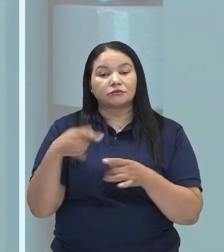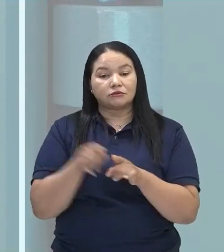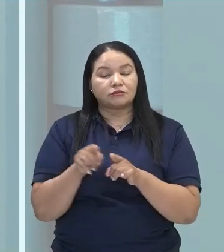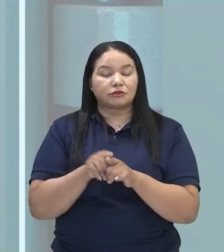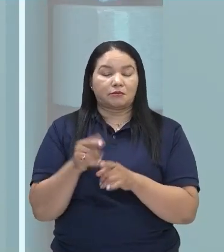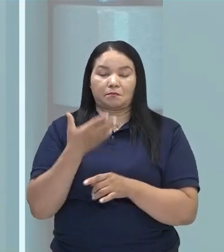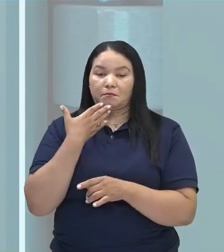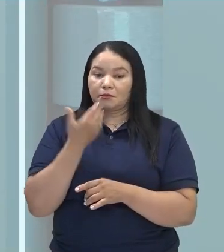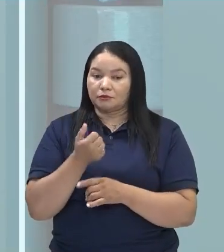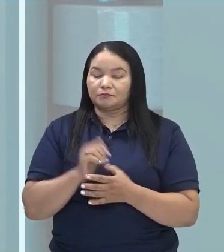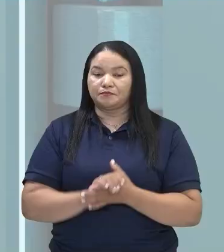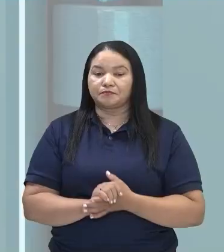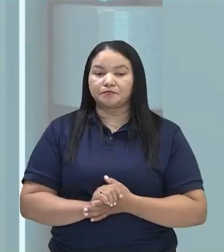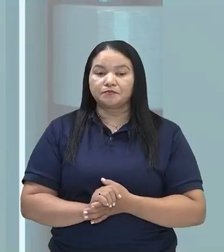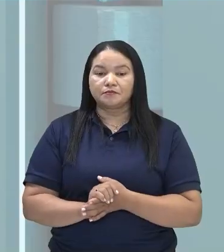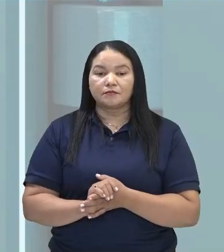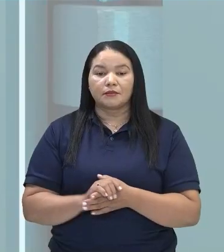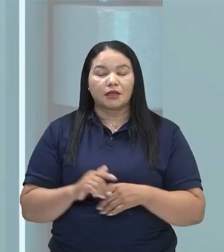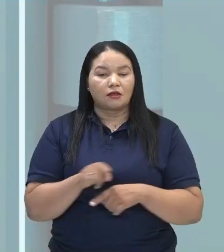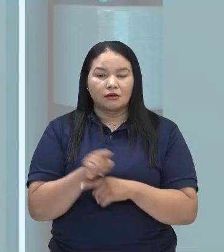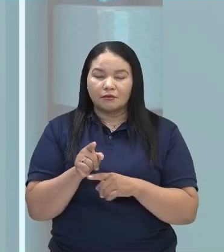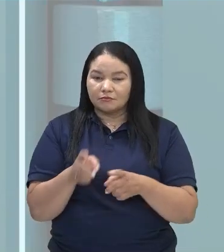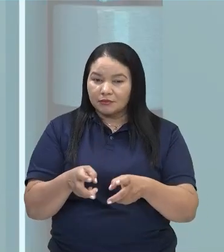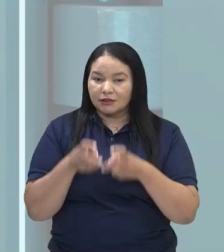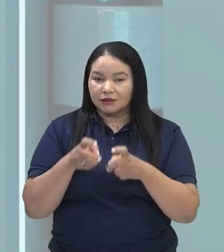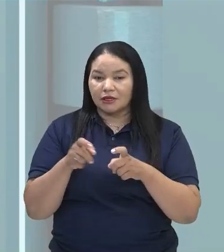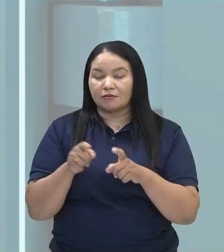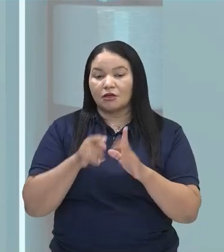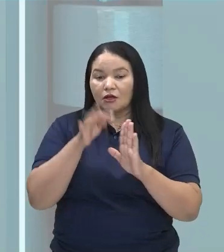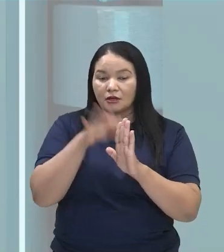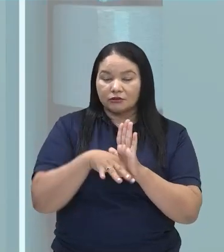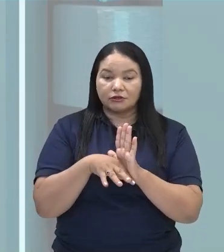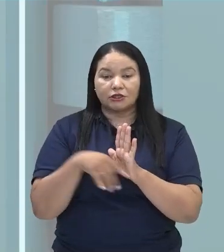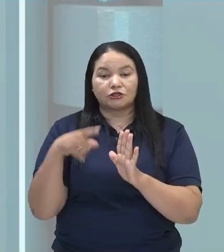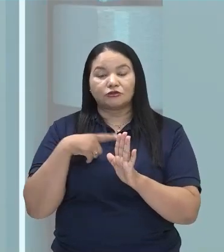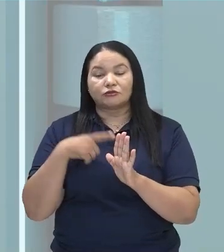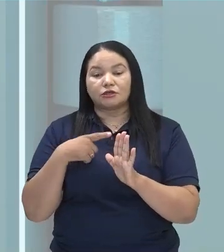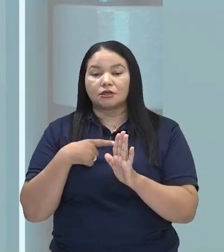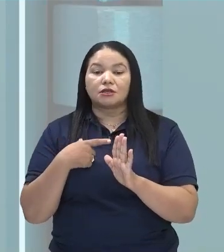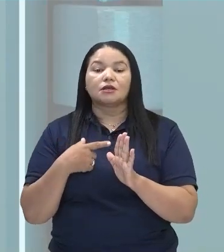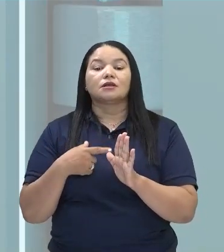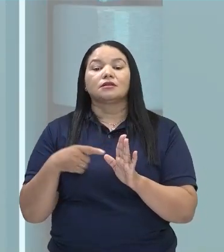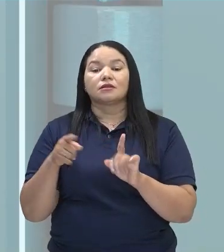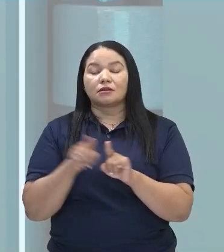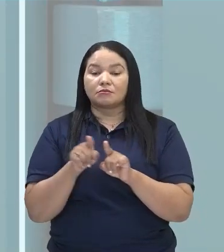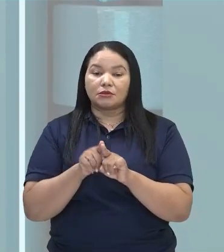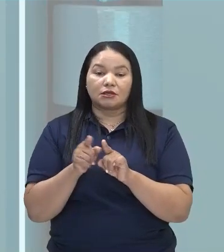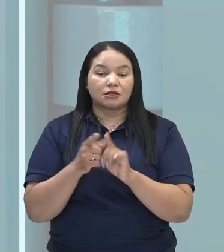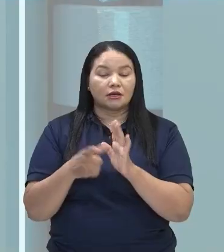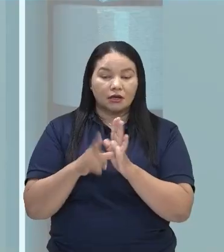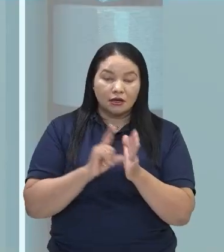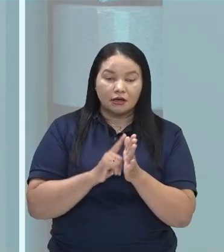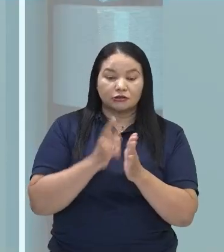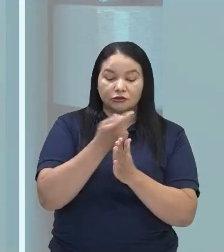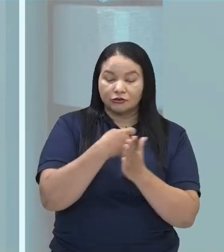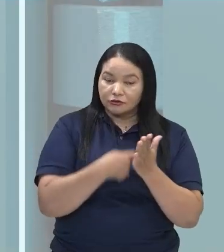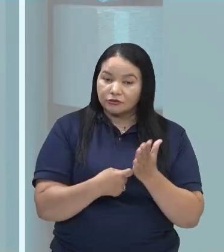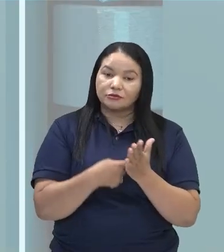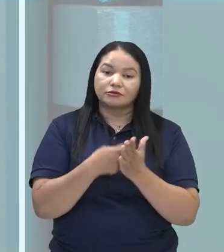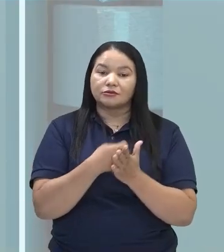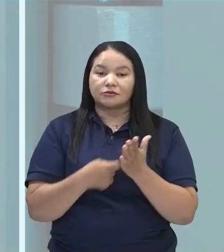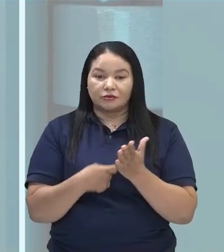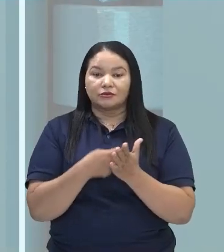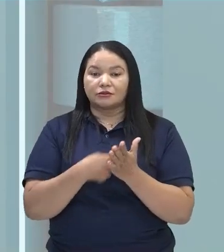E percebam que muito do que há nesse texto apareceu antes nas nossas notas. Então, daí a importância